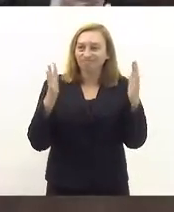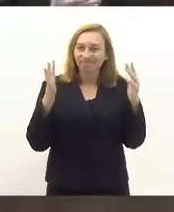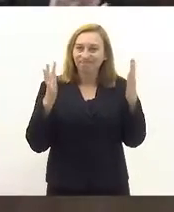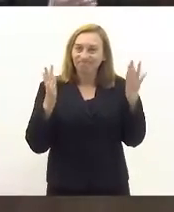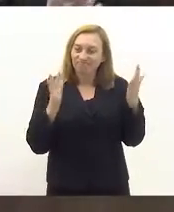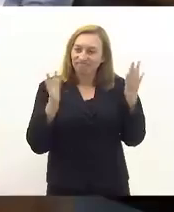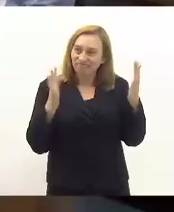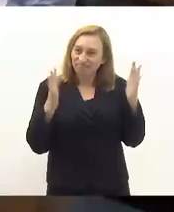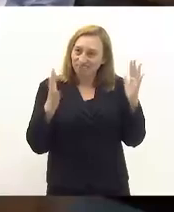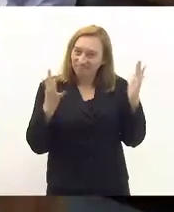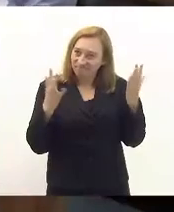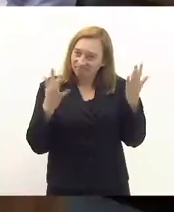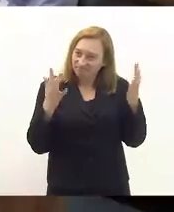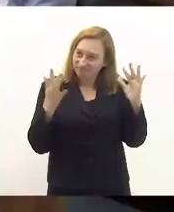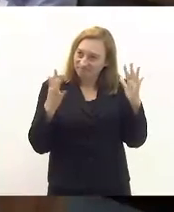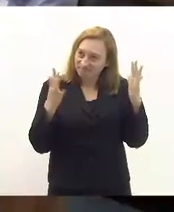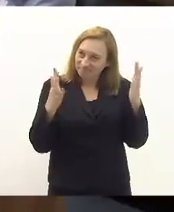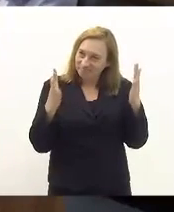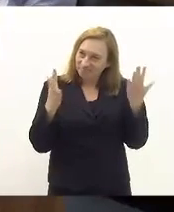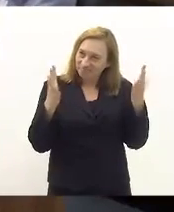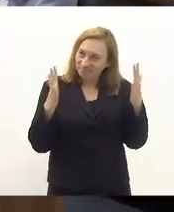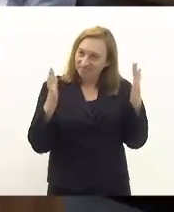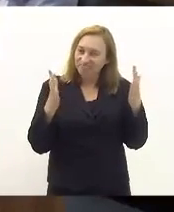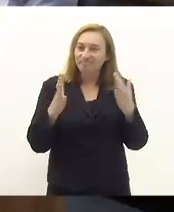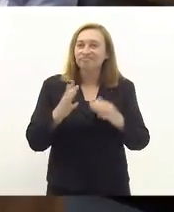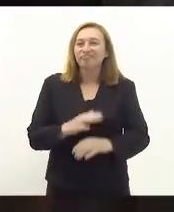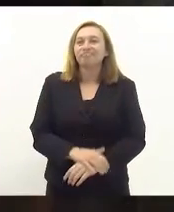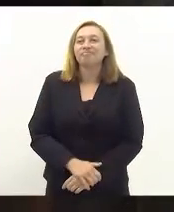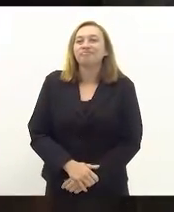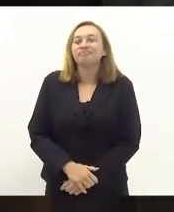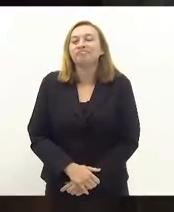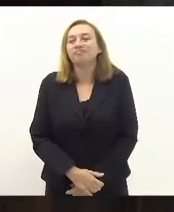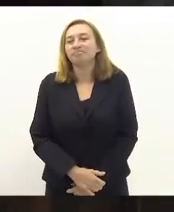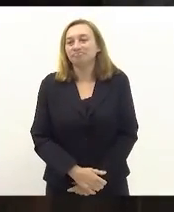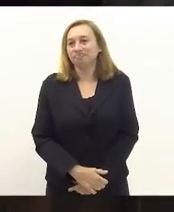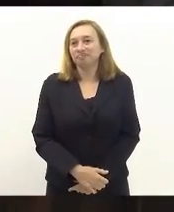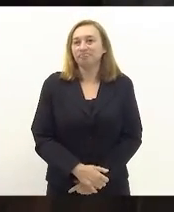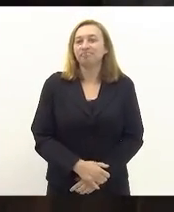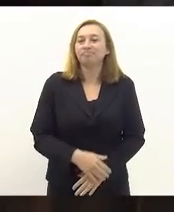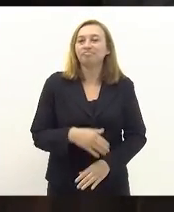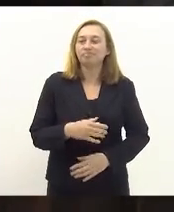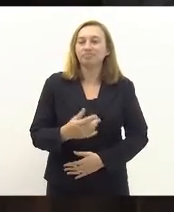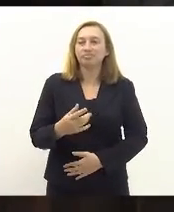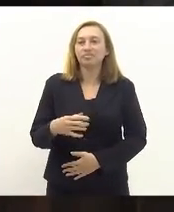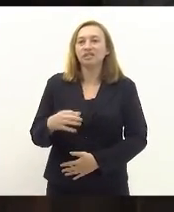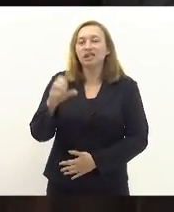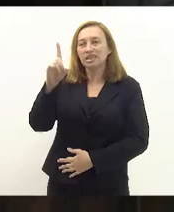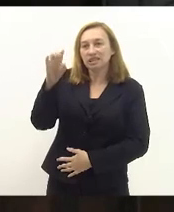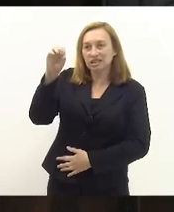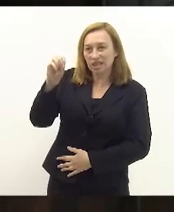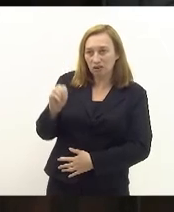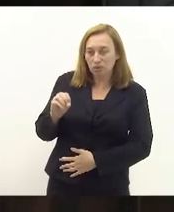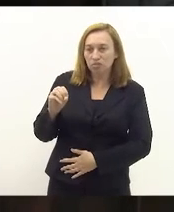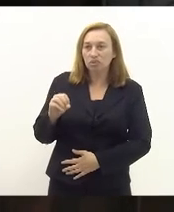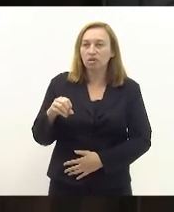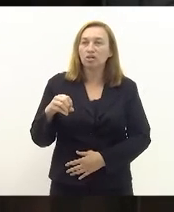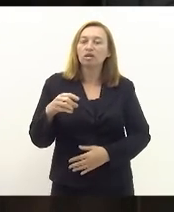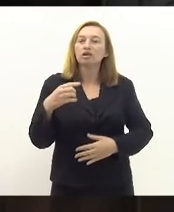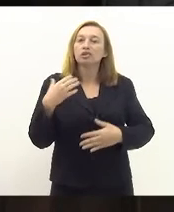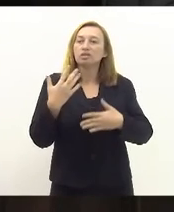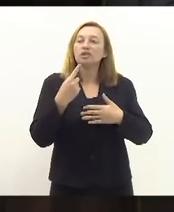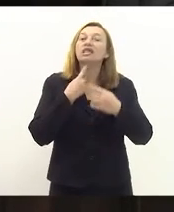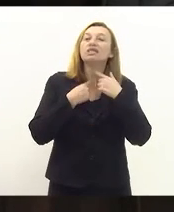prestigiando o nosso Presidente Celso do Alva Celso que o desejo para você muita sorte muita proteção